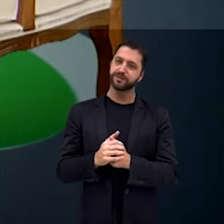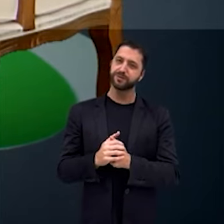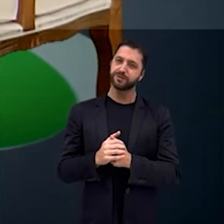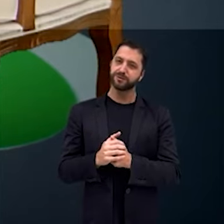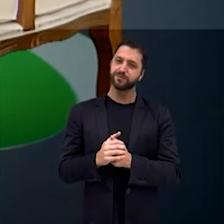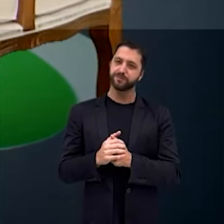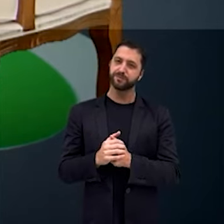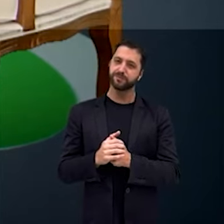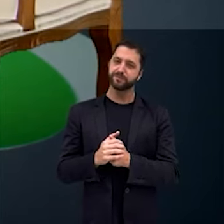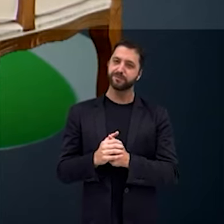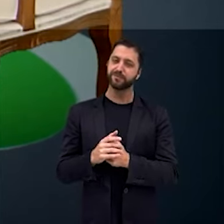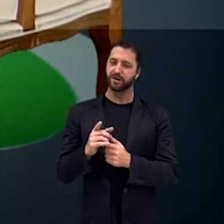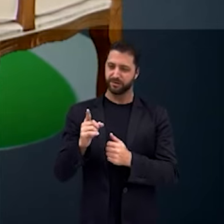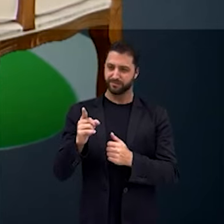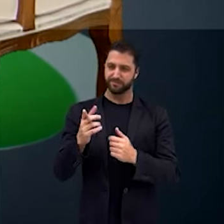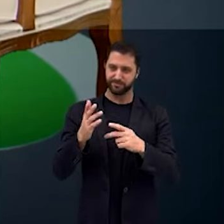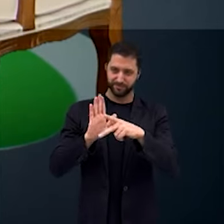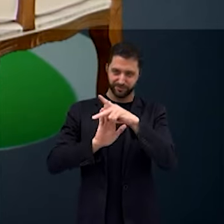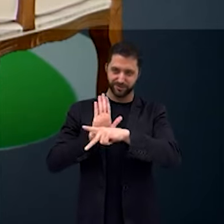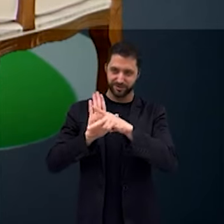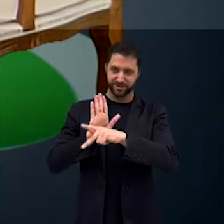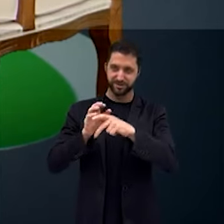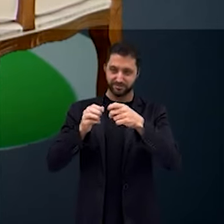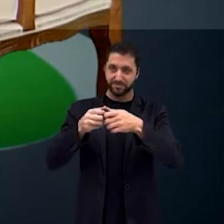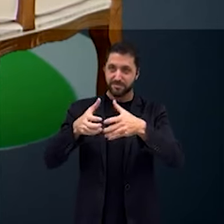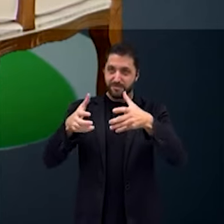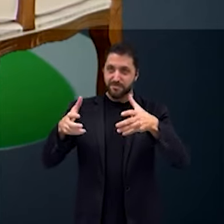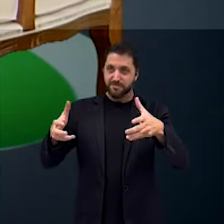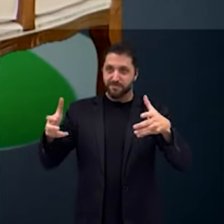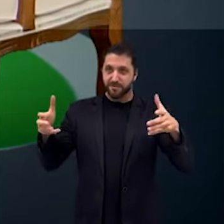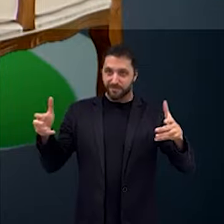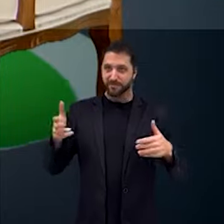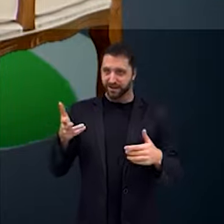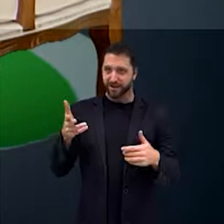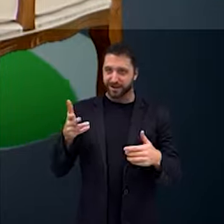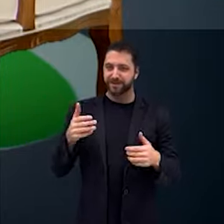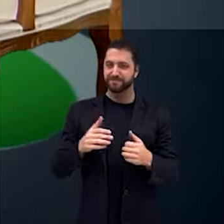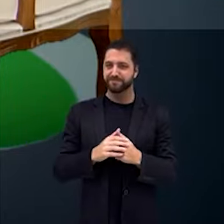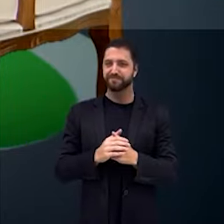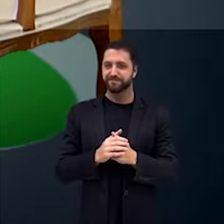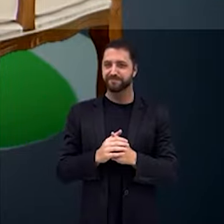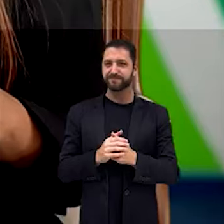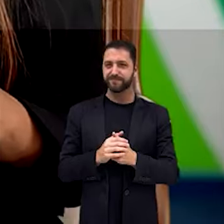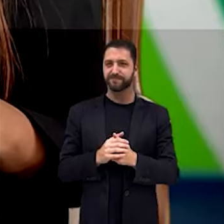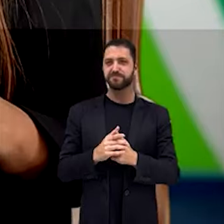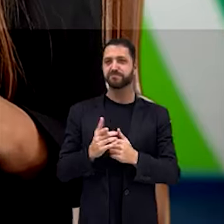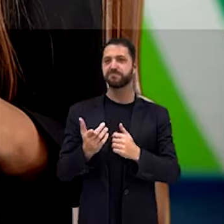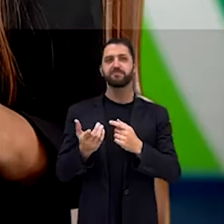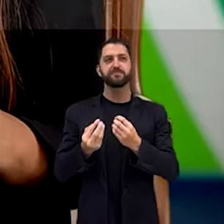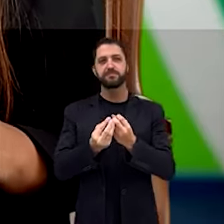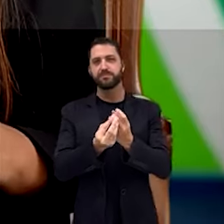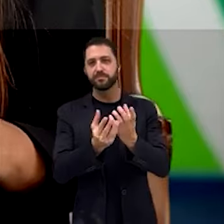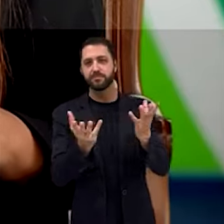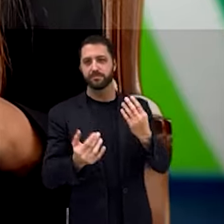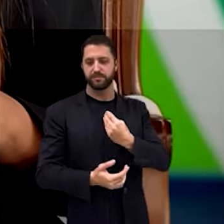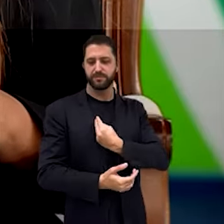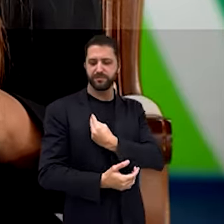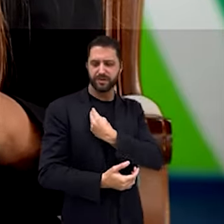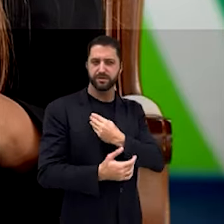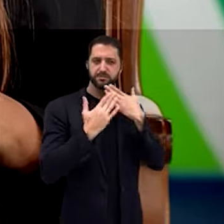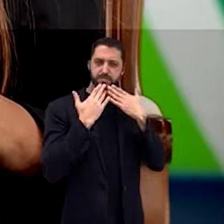Extraordinário. É. Fora isso... E eu amo tudo isso. Você expandiu demais os seus negócios, né? Entendi. E aí, levando